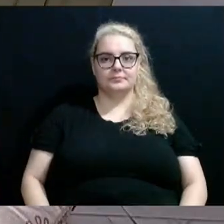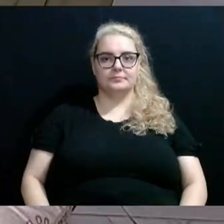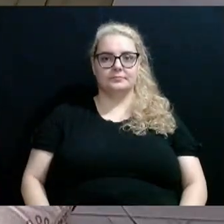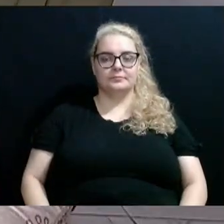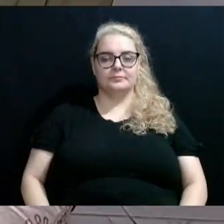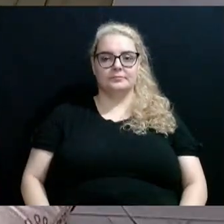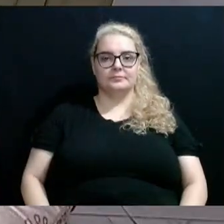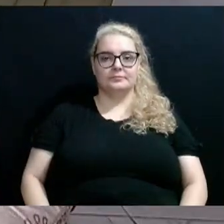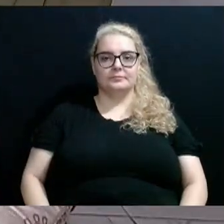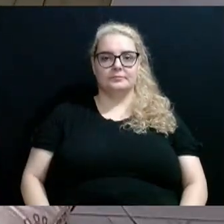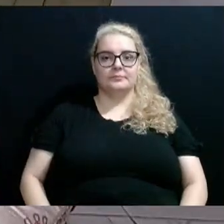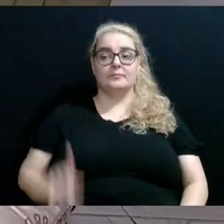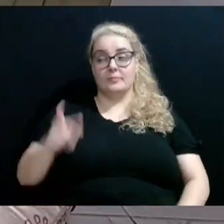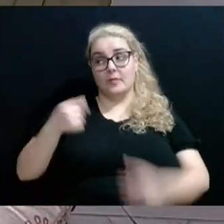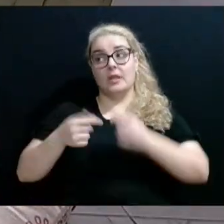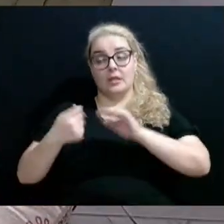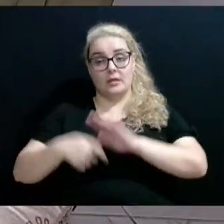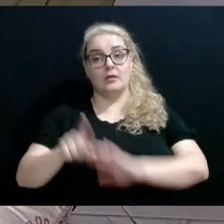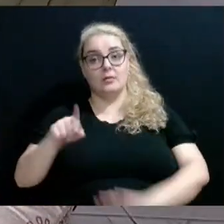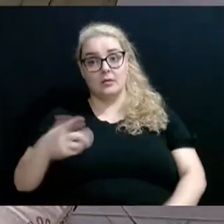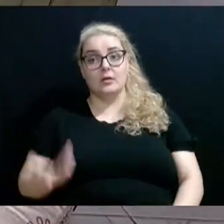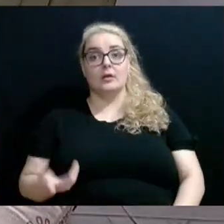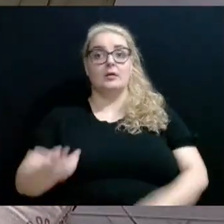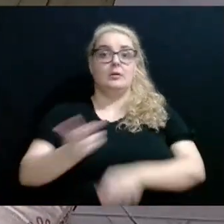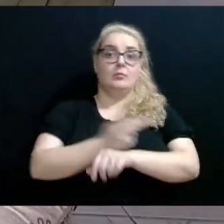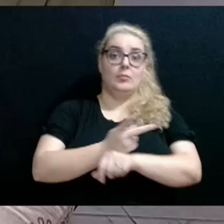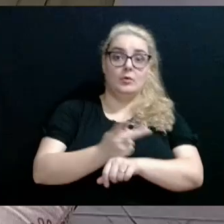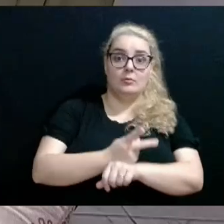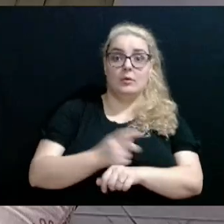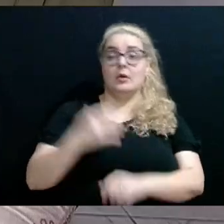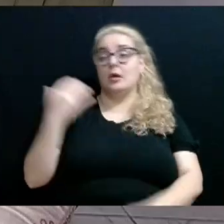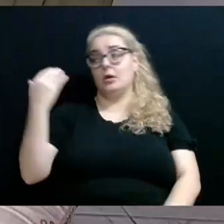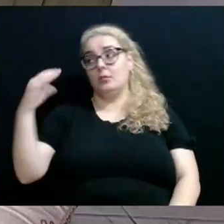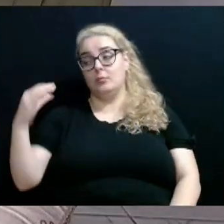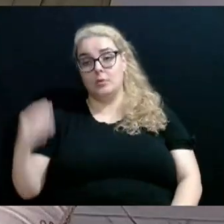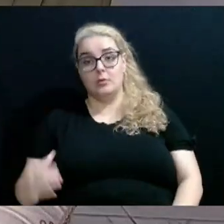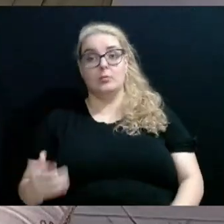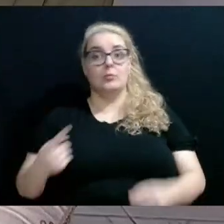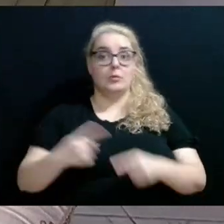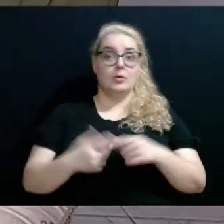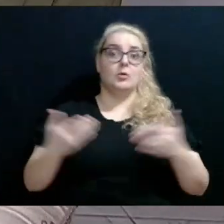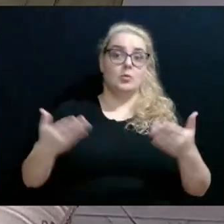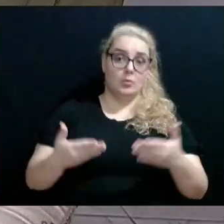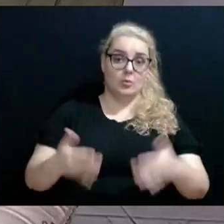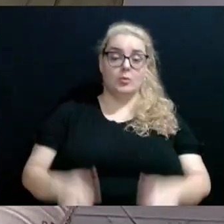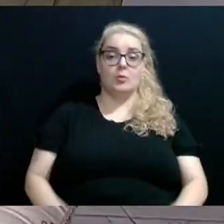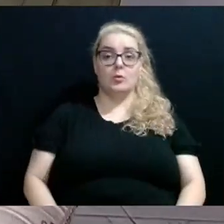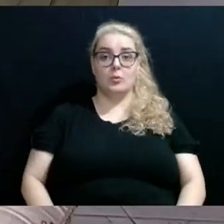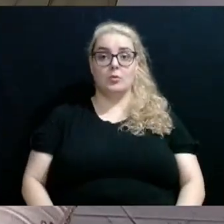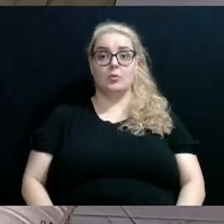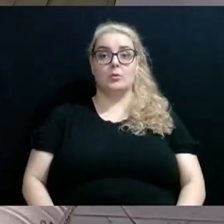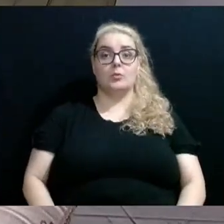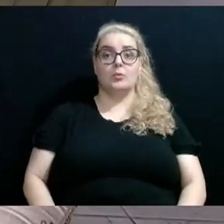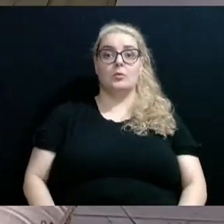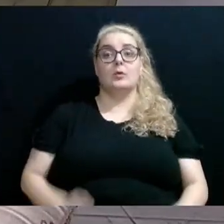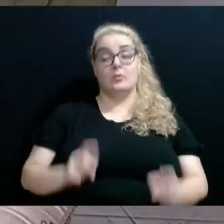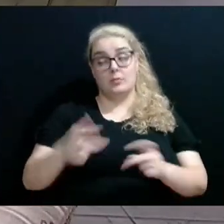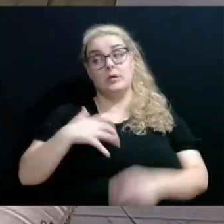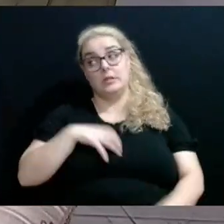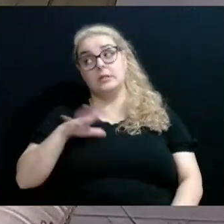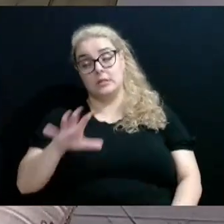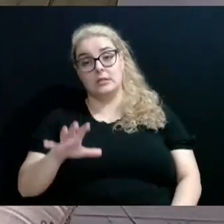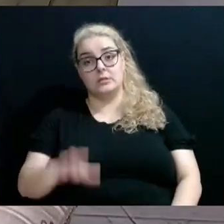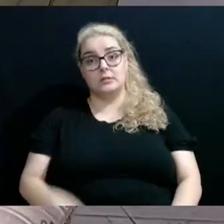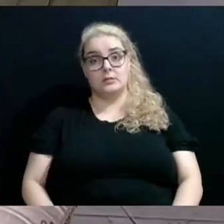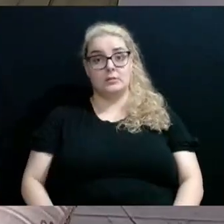É investimento, né? É correr atrás, é postar, porque hoje a venda é isso, né? E você faz